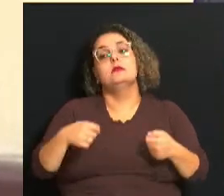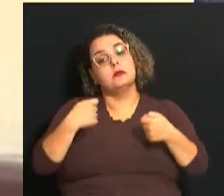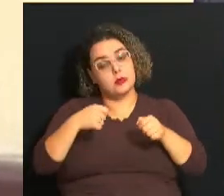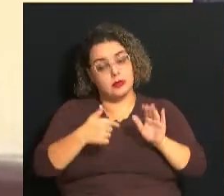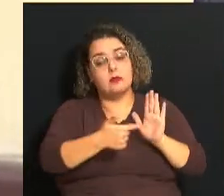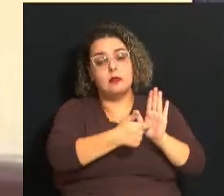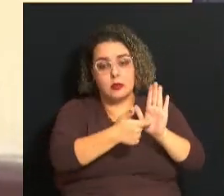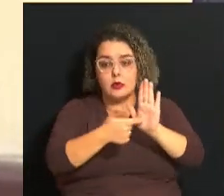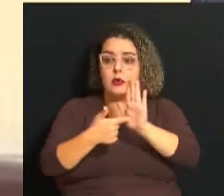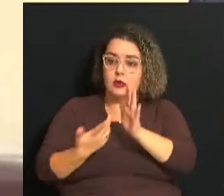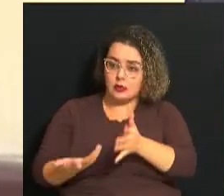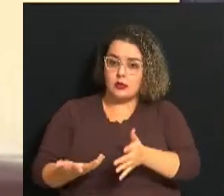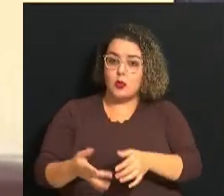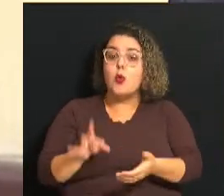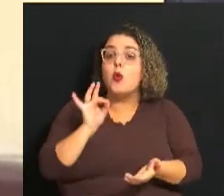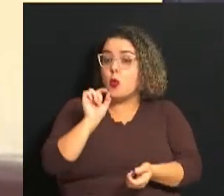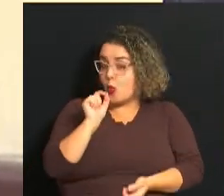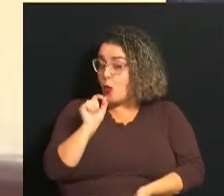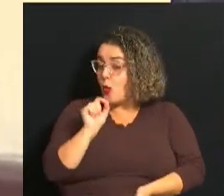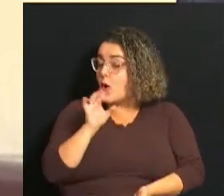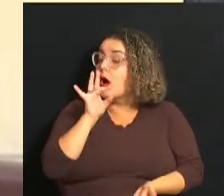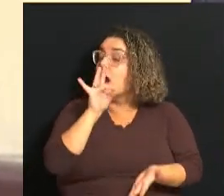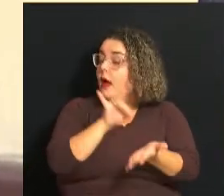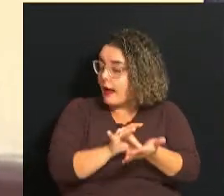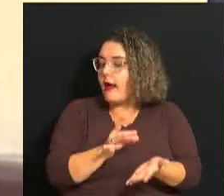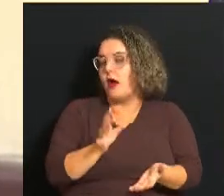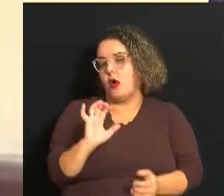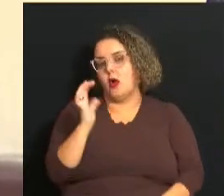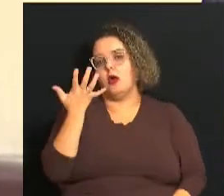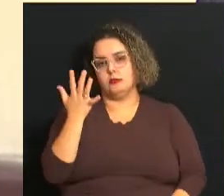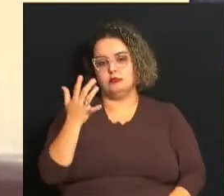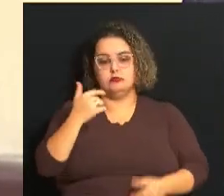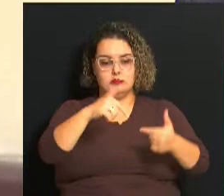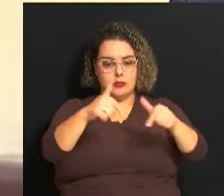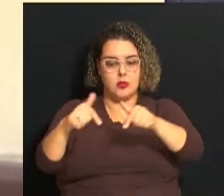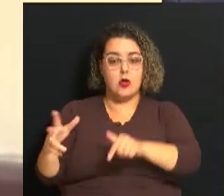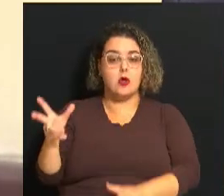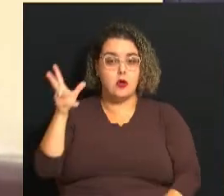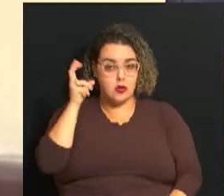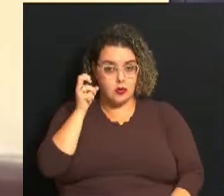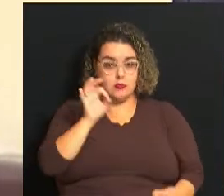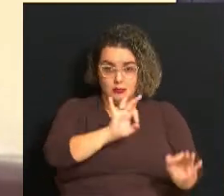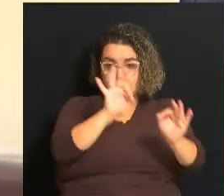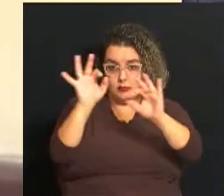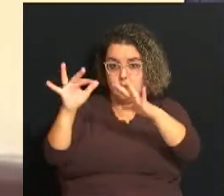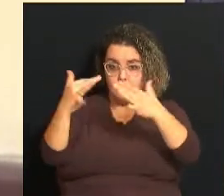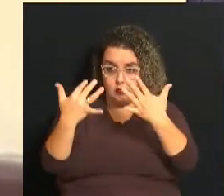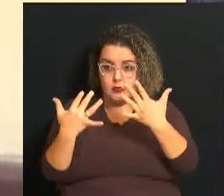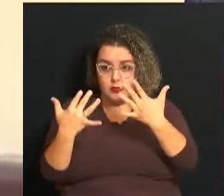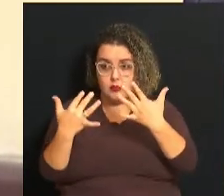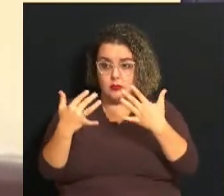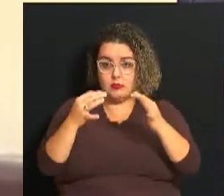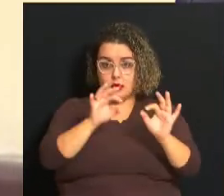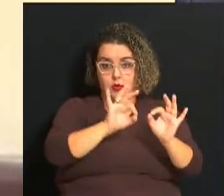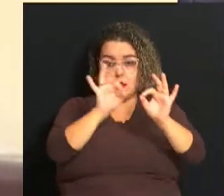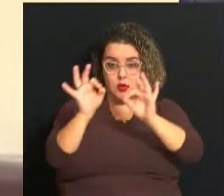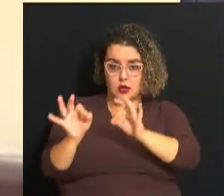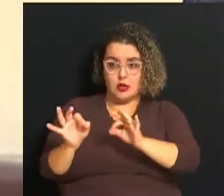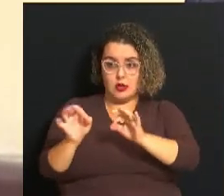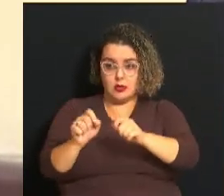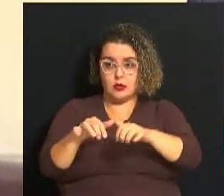mostrar para eles situações reais para que o trabalhador esteja nos ouvindo a trabalhador esteja assistindo agora e que possa acompanhar esta